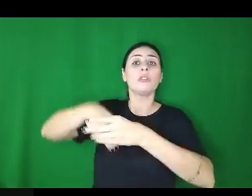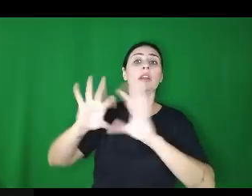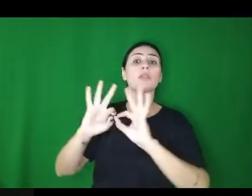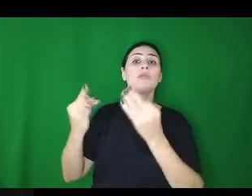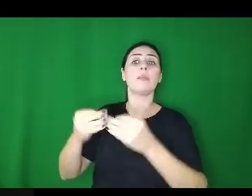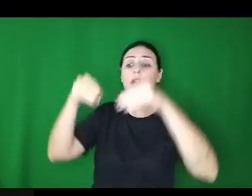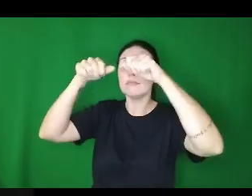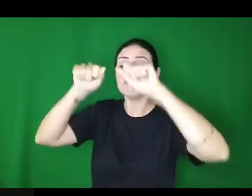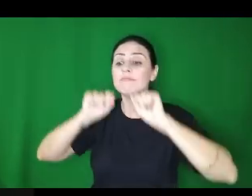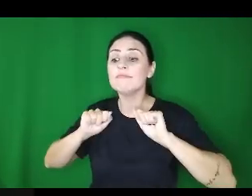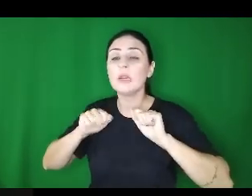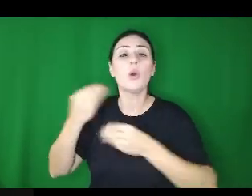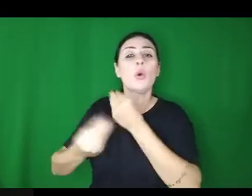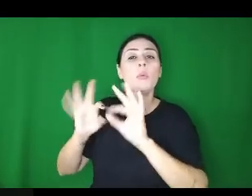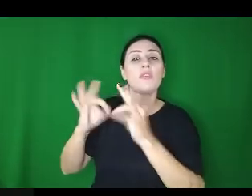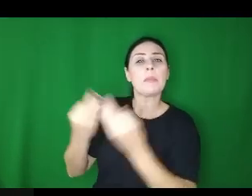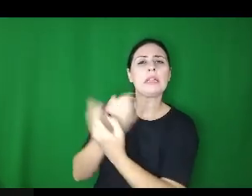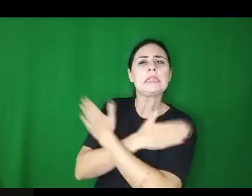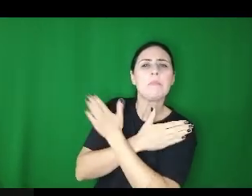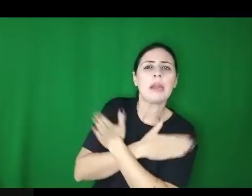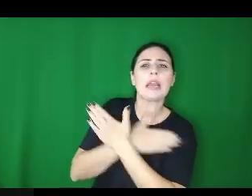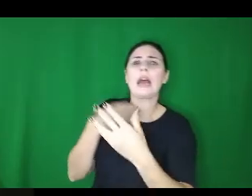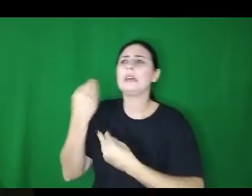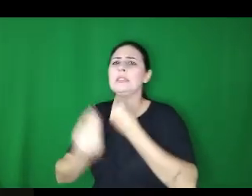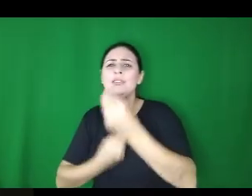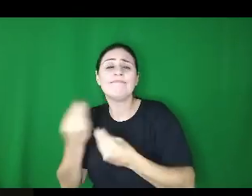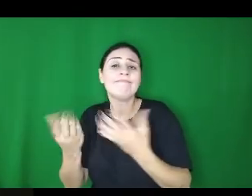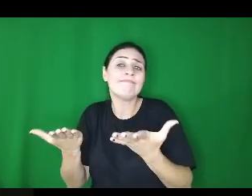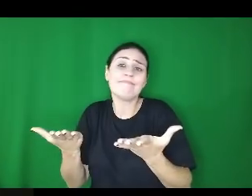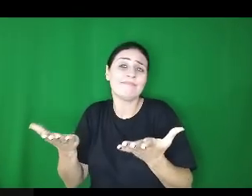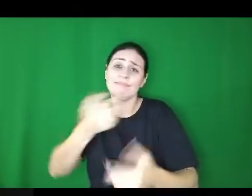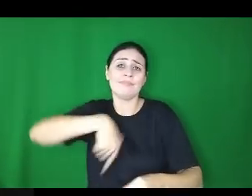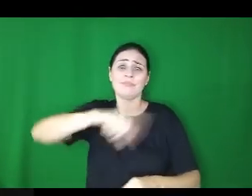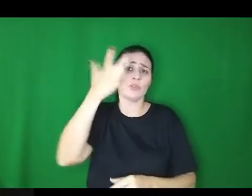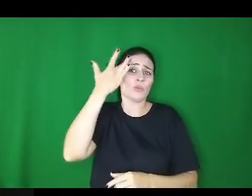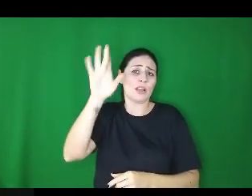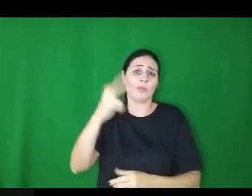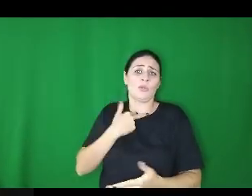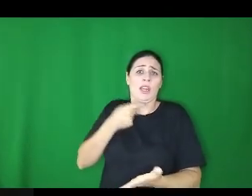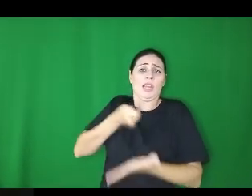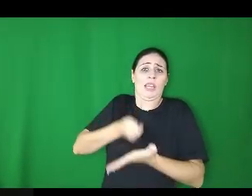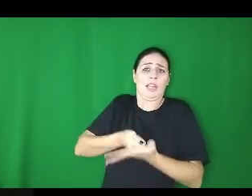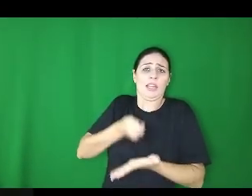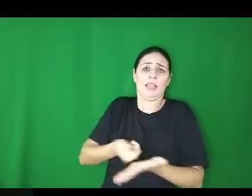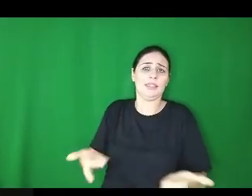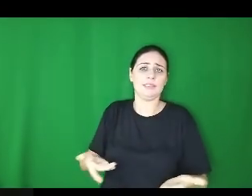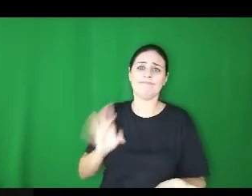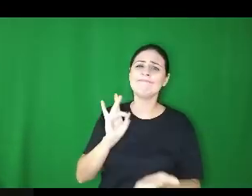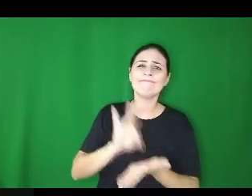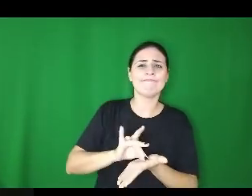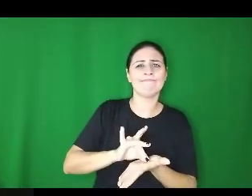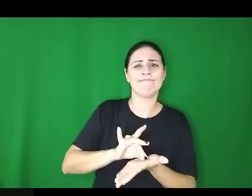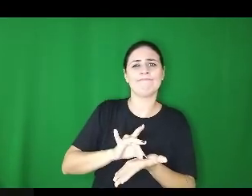como acontecer da forma como aconteceu. É um processo sistemático também. A gente sistematiza todos os